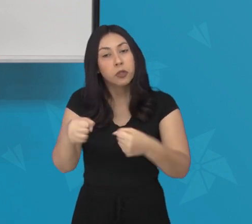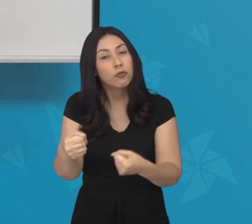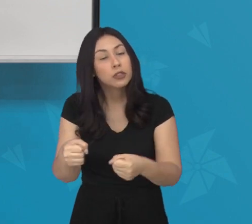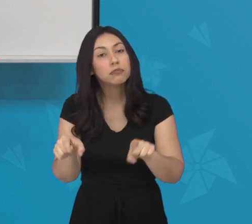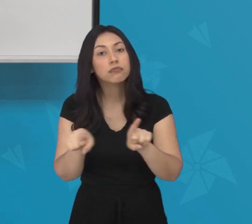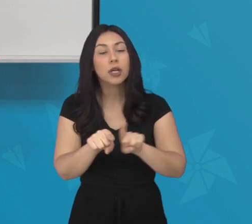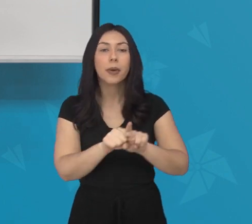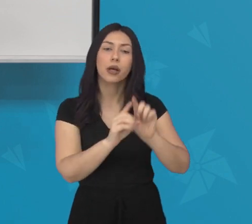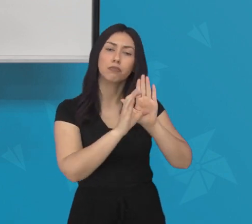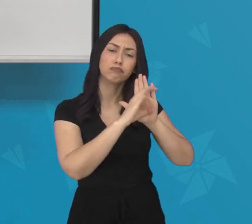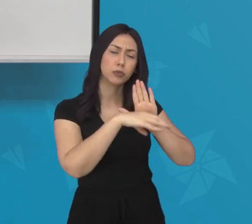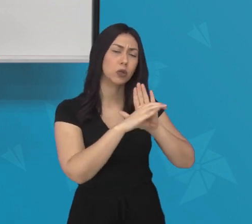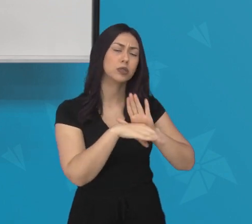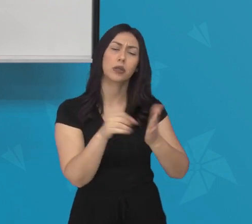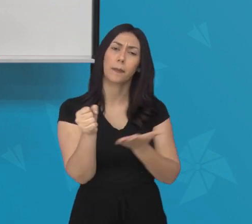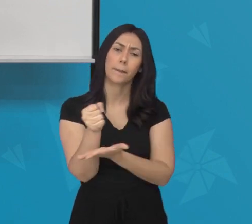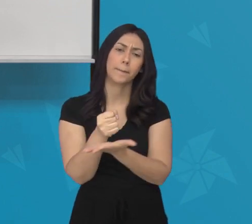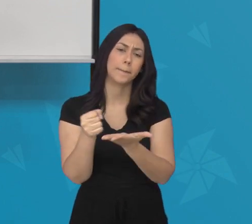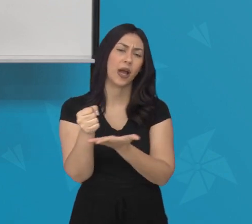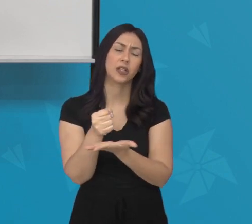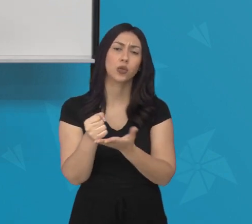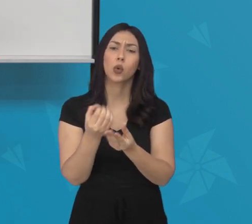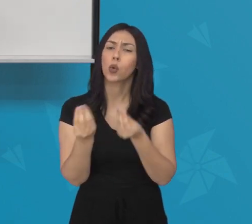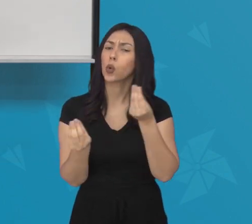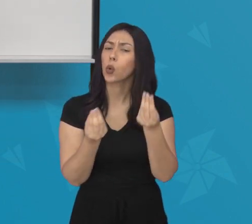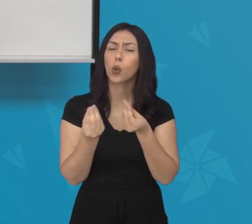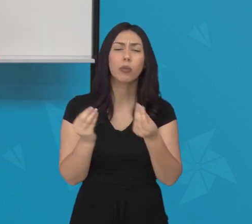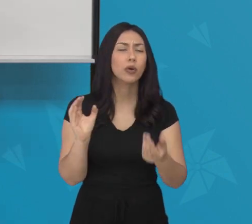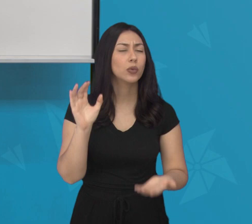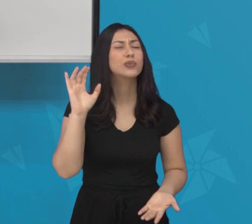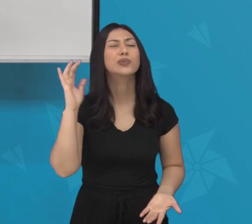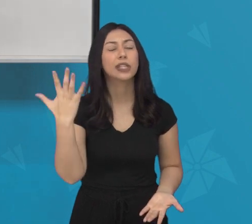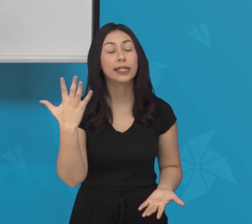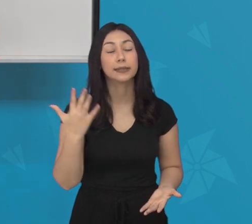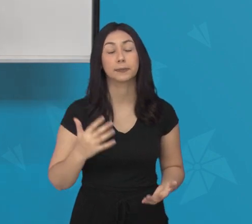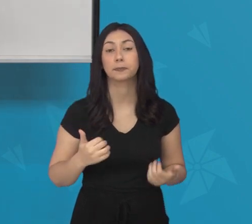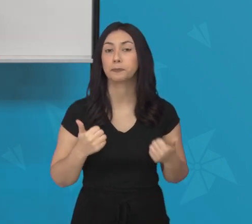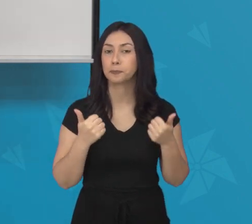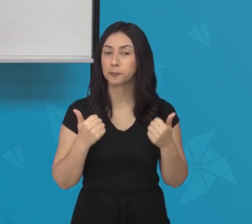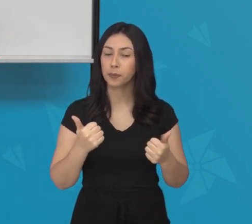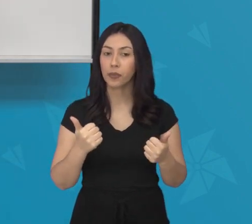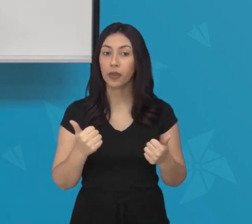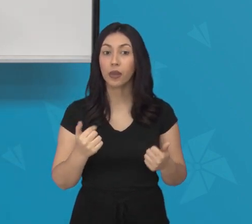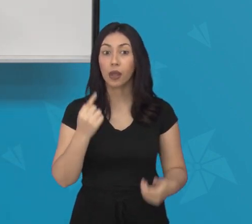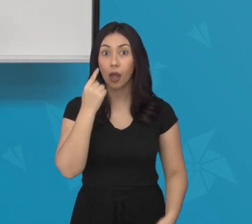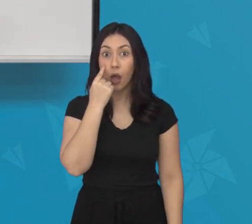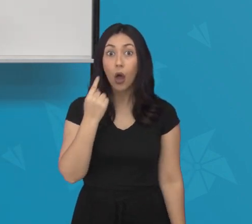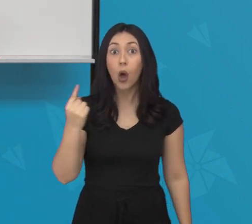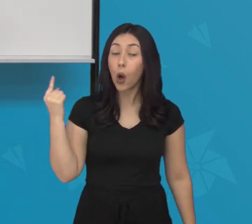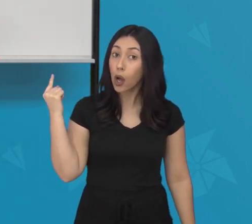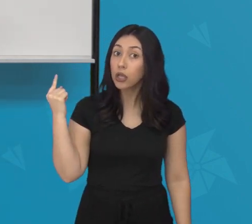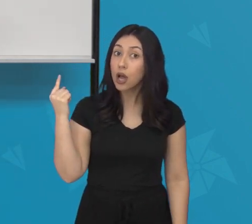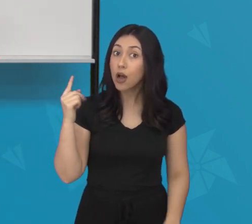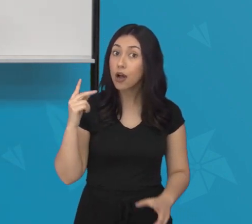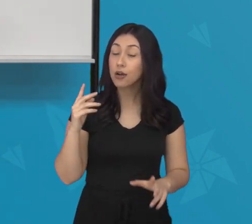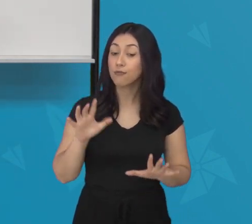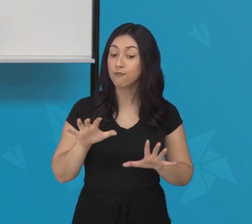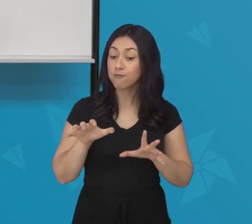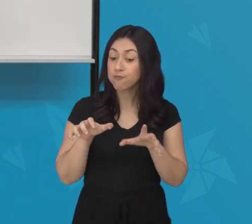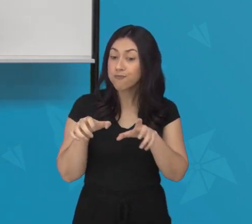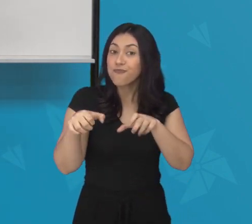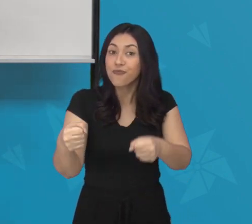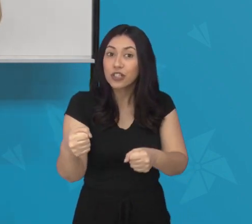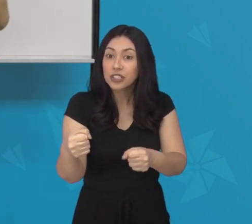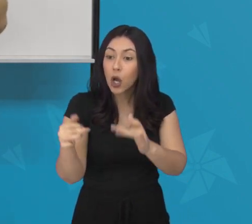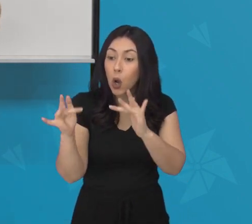alguns conceitos básicos sobre a natureza das forças. Beleza? Olha só, a gente tem agora força de contato e força de